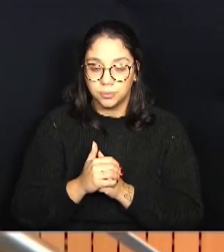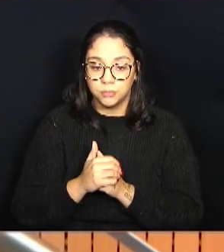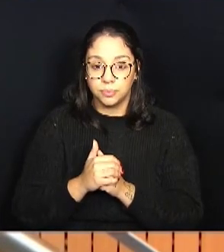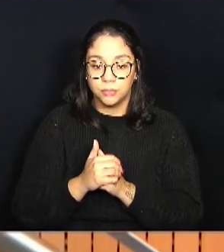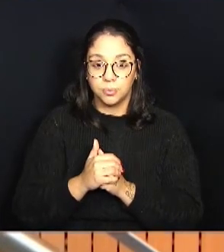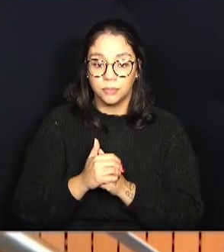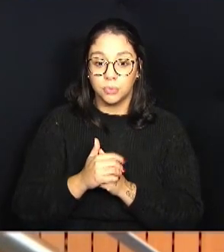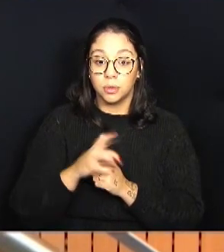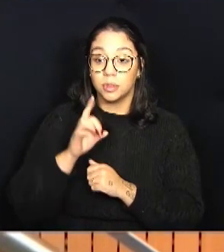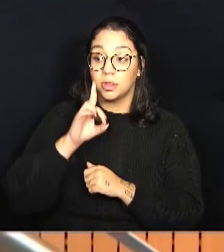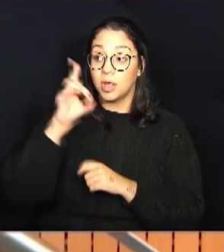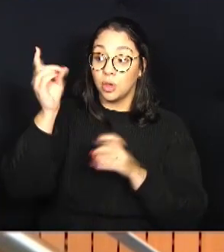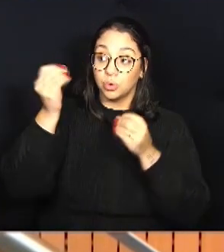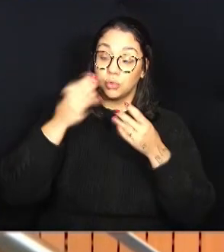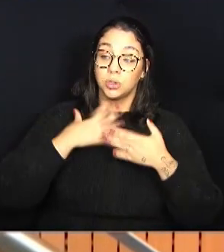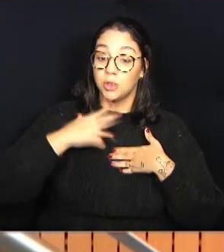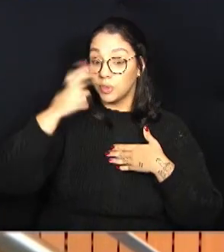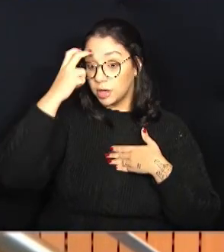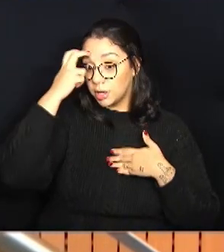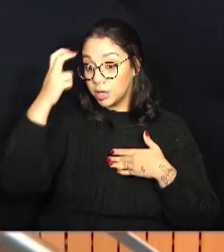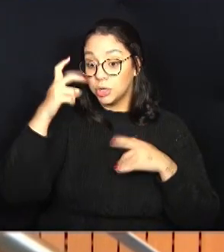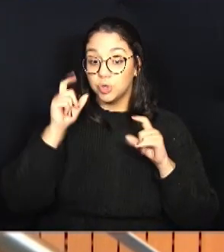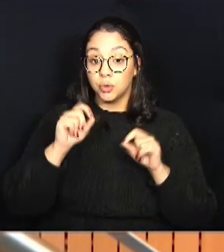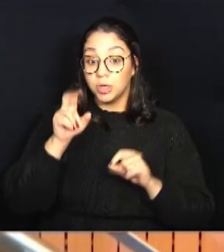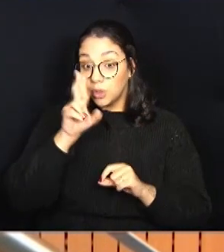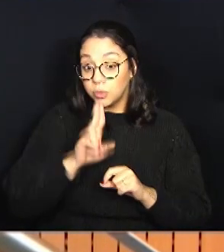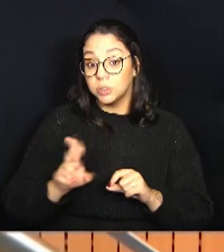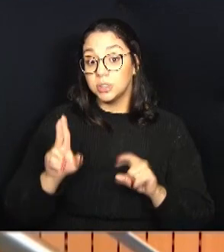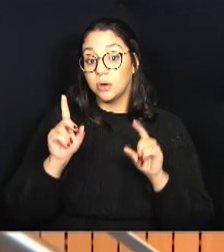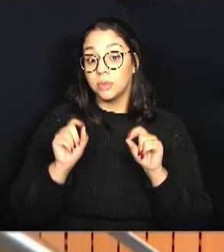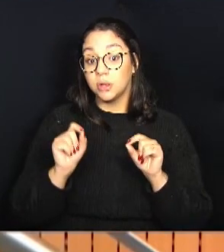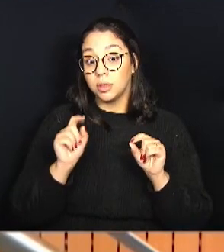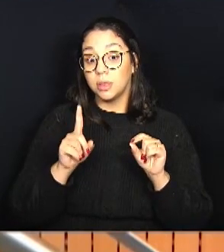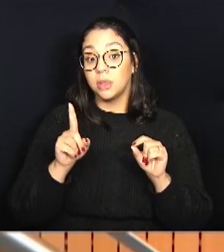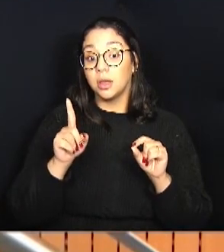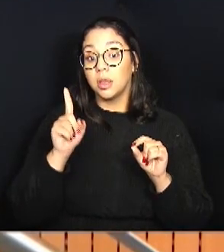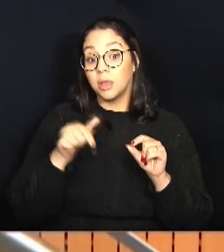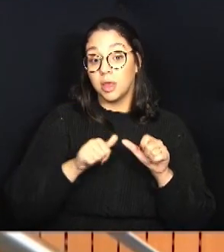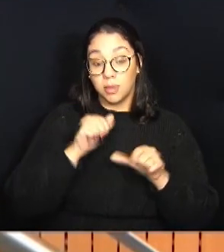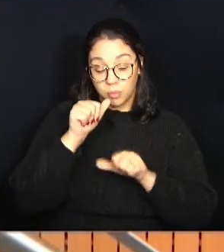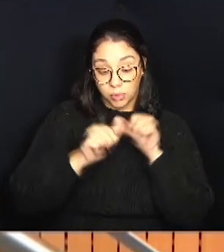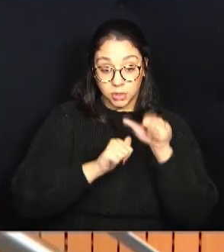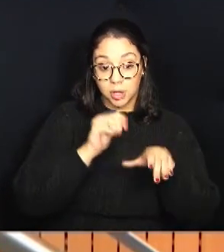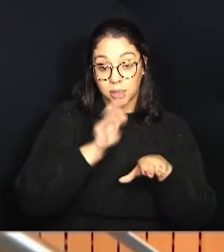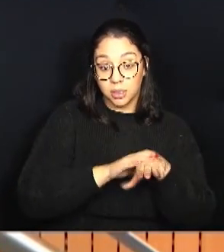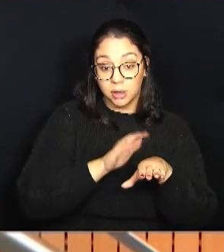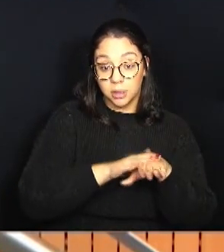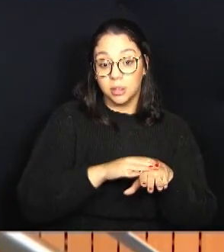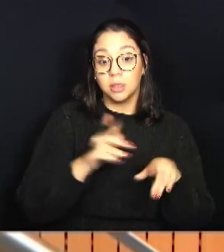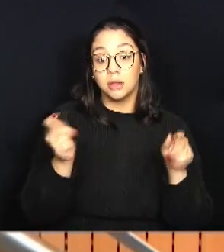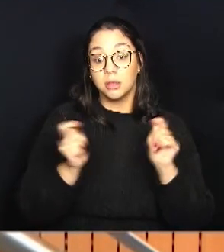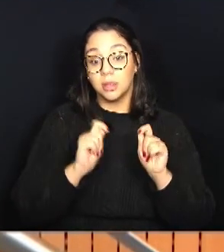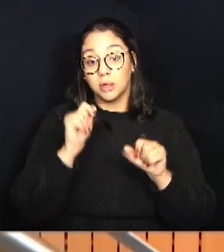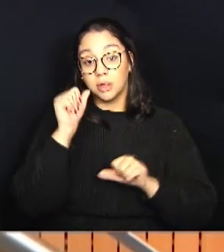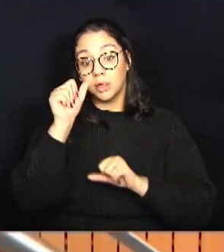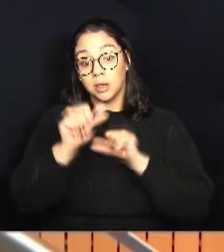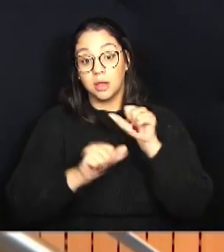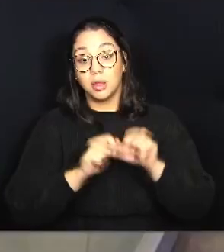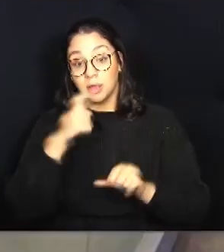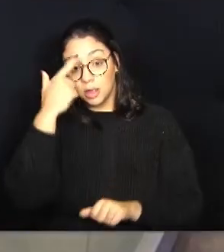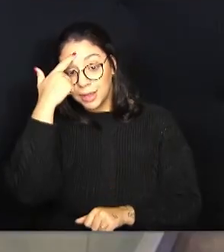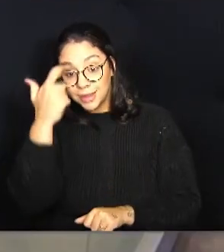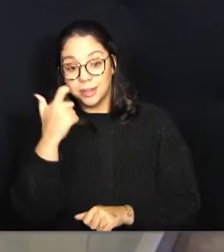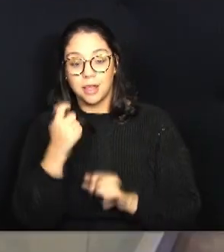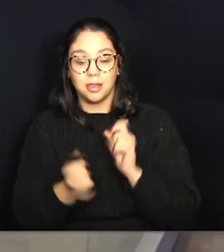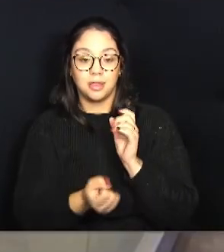Deus nos deu a inteligência para que nós a utilizemos, para que nós a transformemos em atos, para que nós a transformemos em